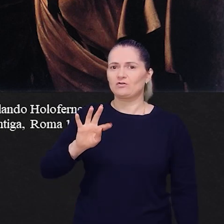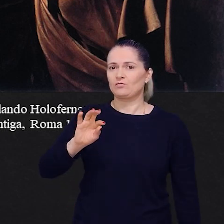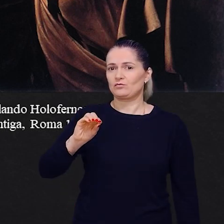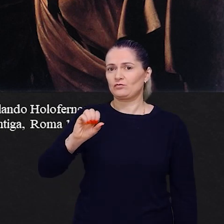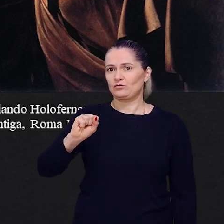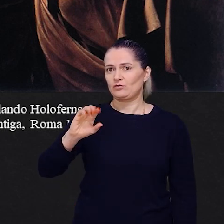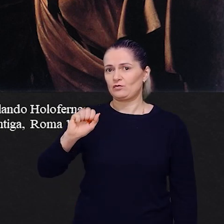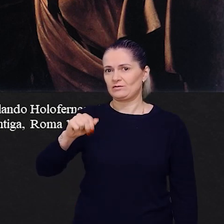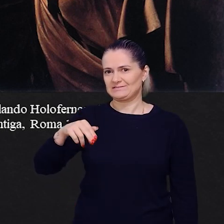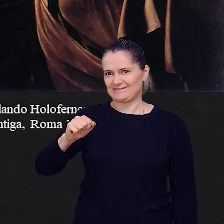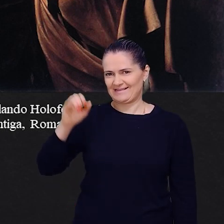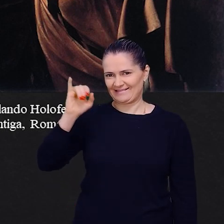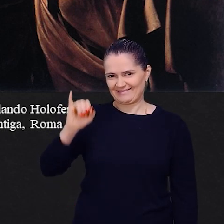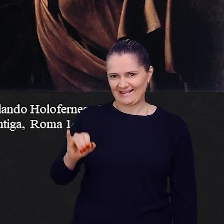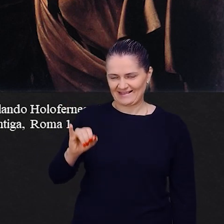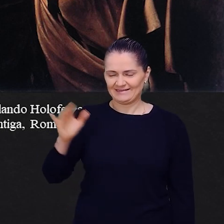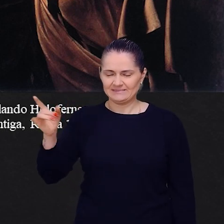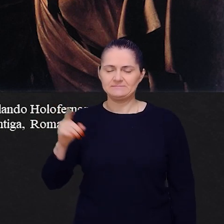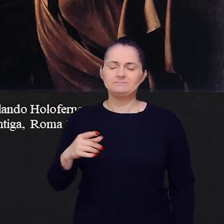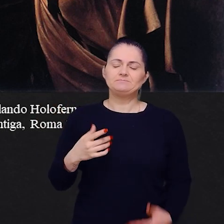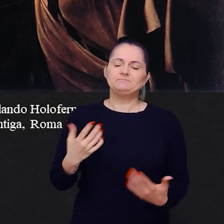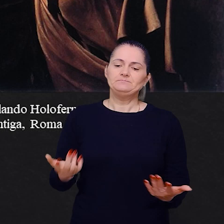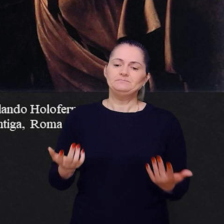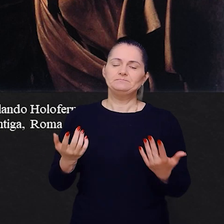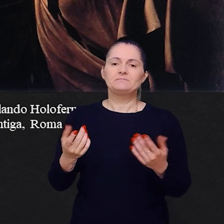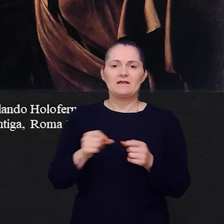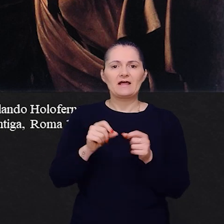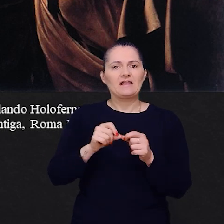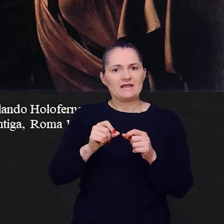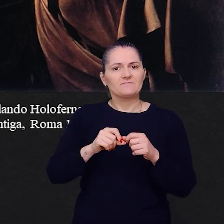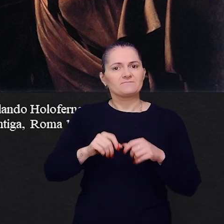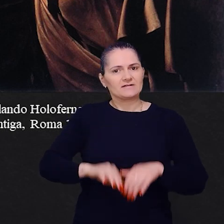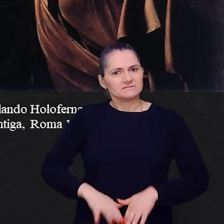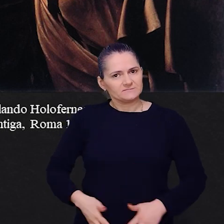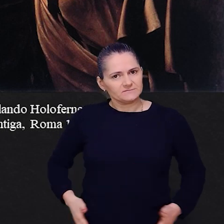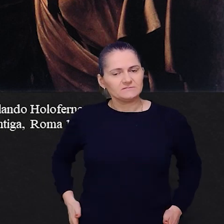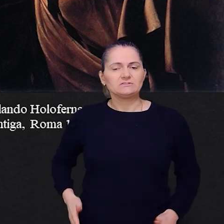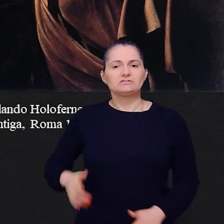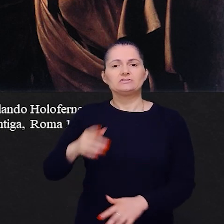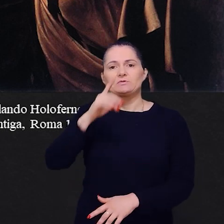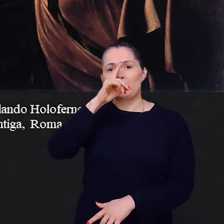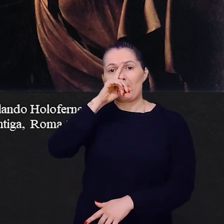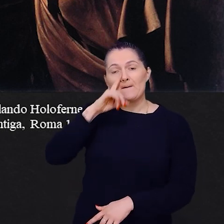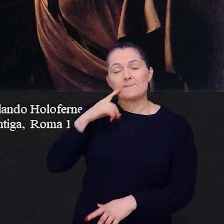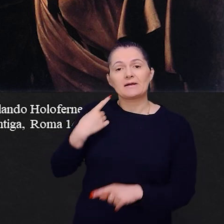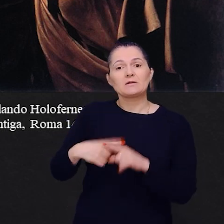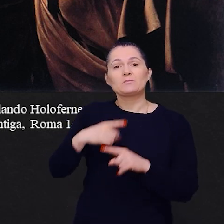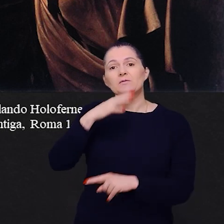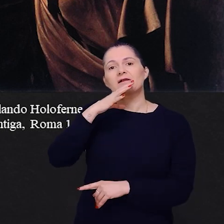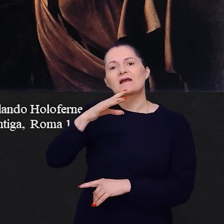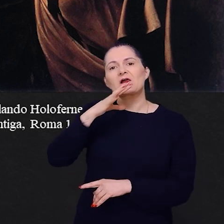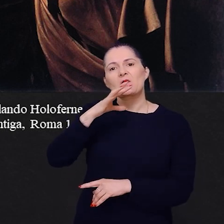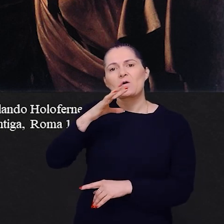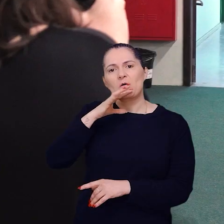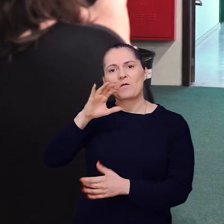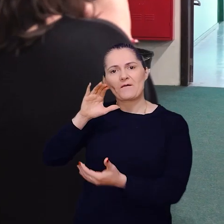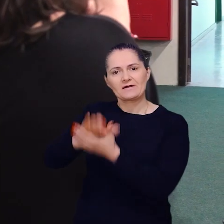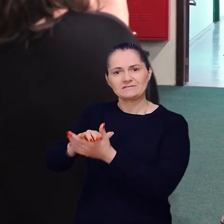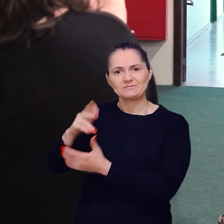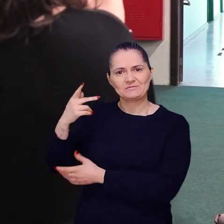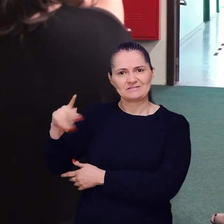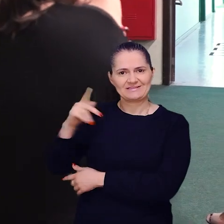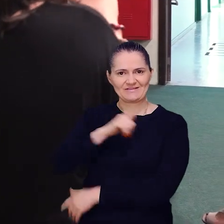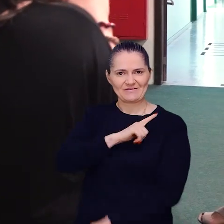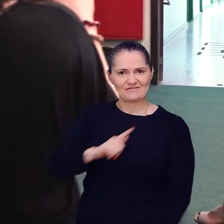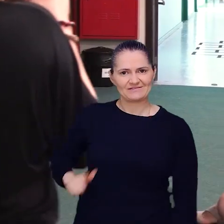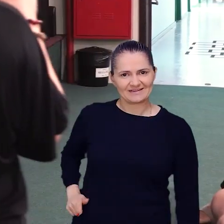Florença. Então, ela produziu essa obra aqui com esse vestido amarelo açafrão, porque era a cor da esposa